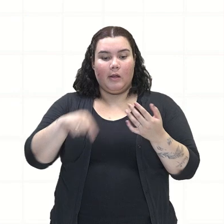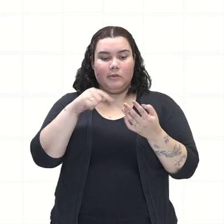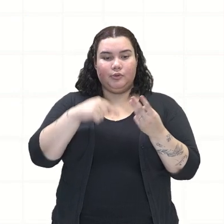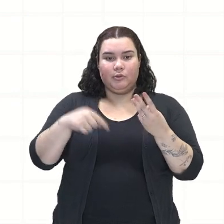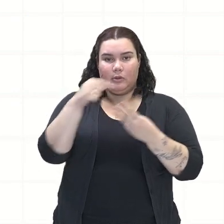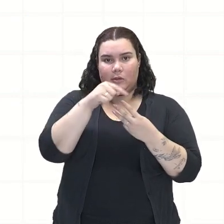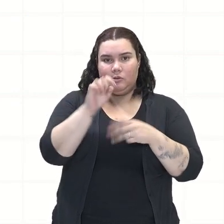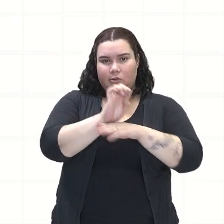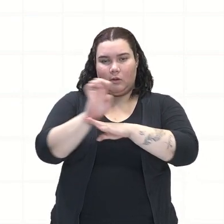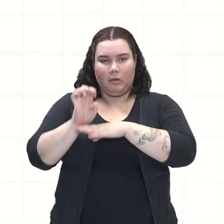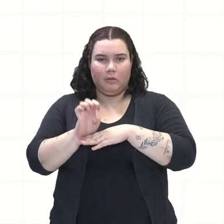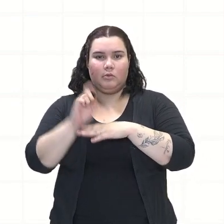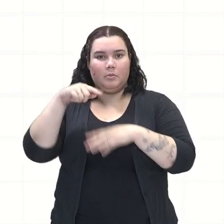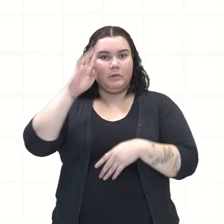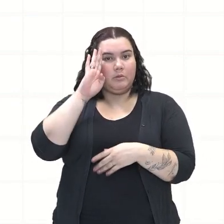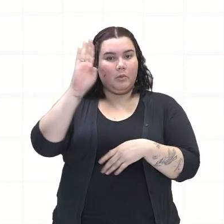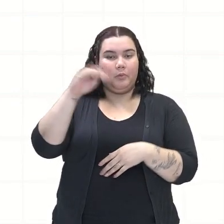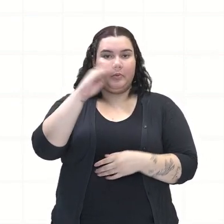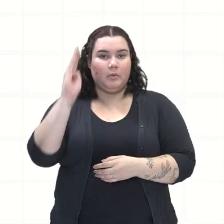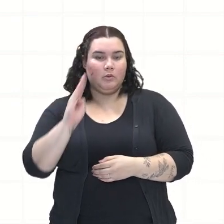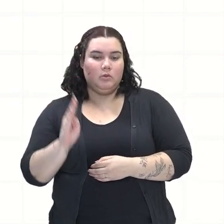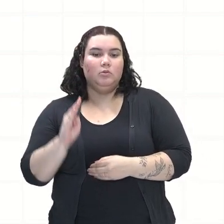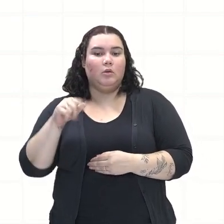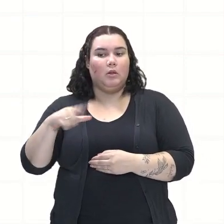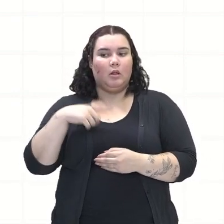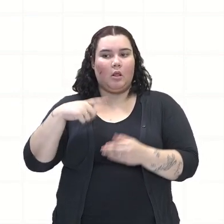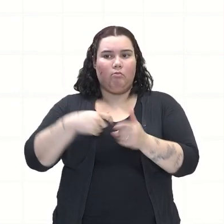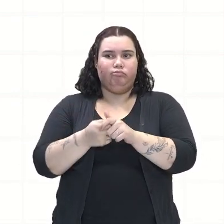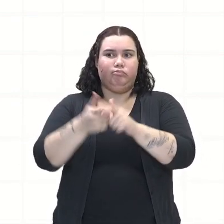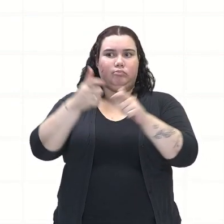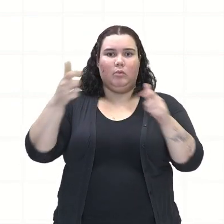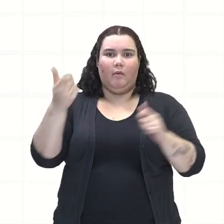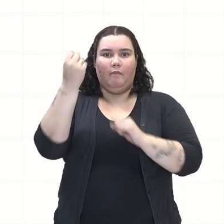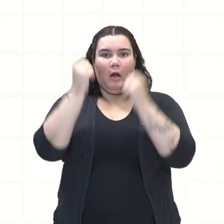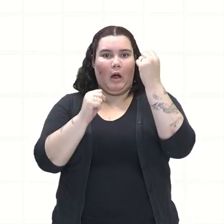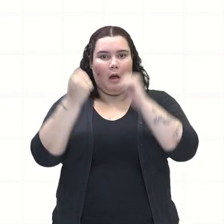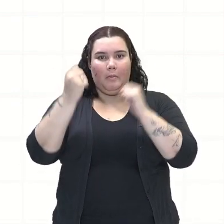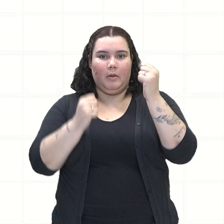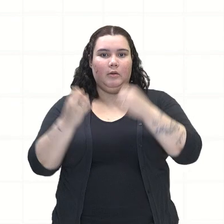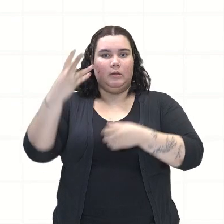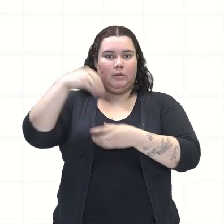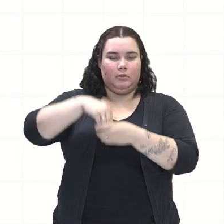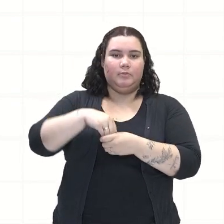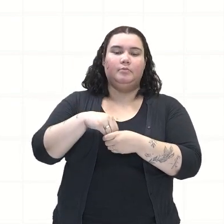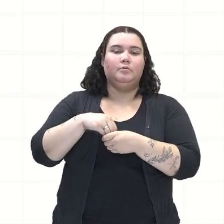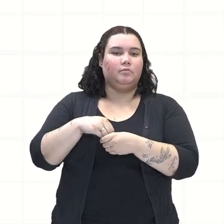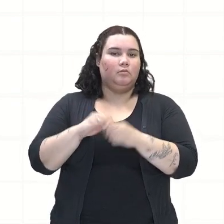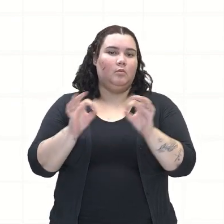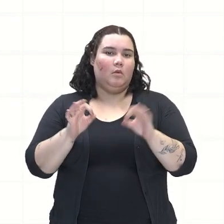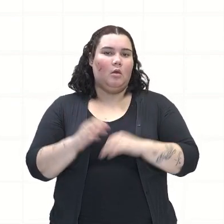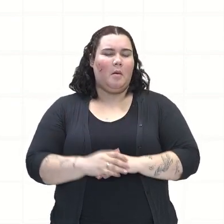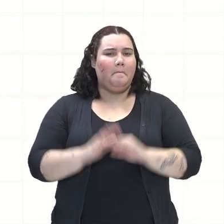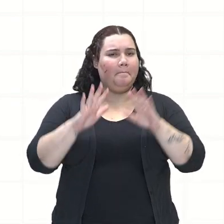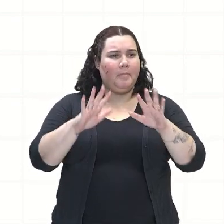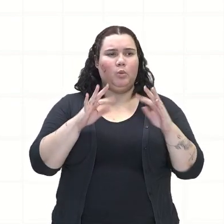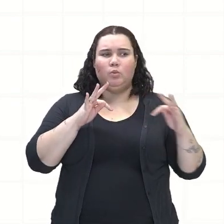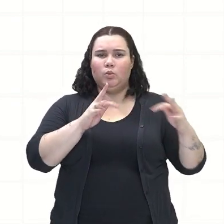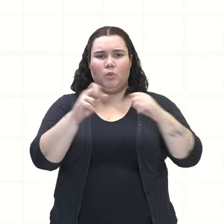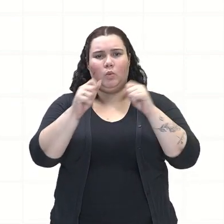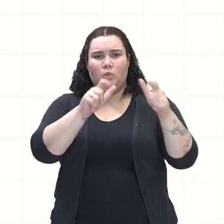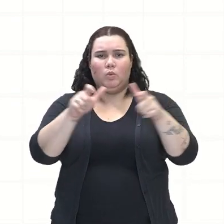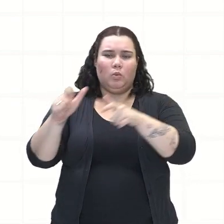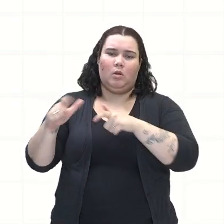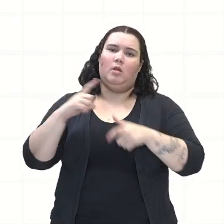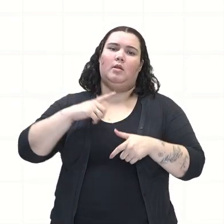têm ali uma quantidade de fábricas muito, muito grande. Claro, tem fábrica em todos os lugares, aí praticamente